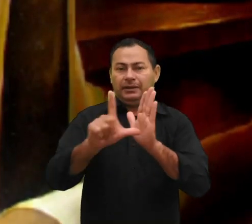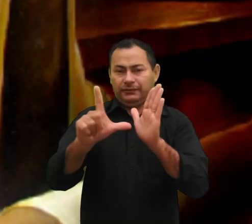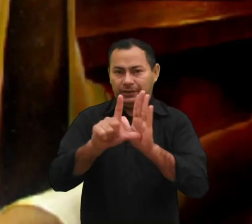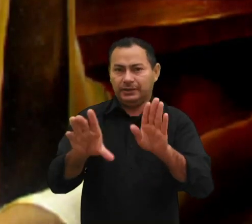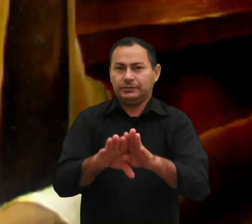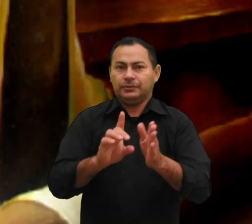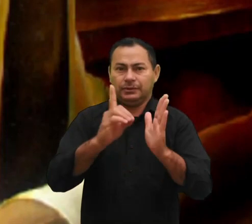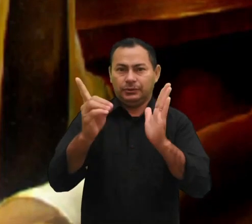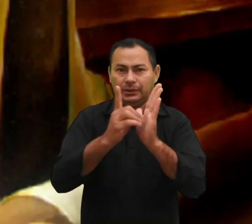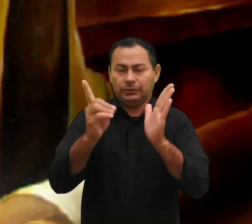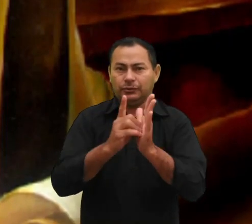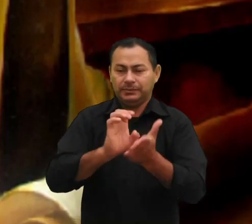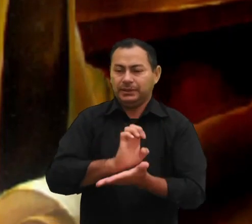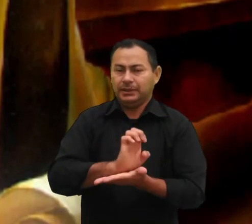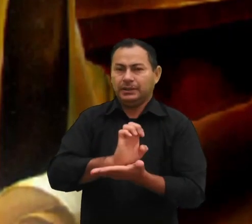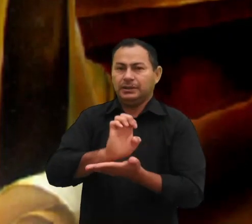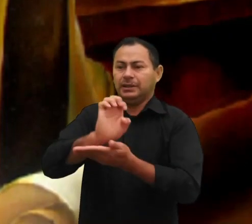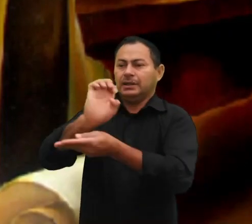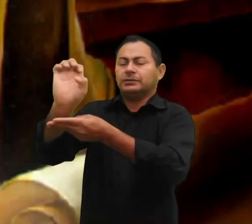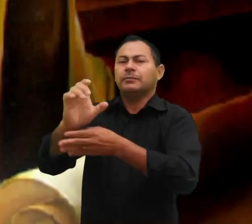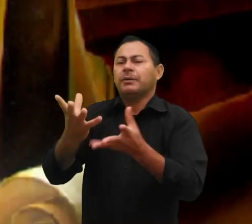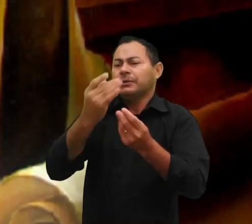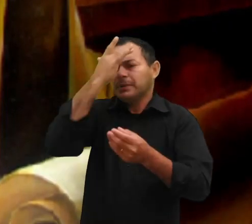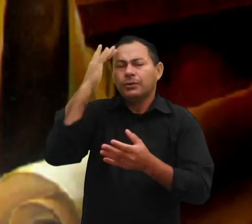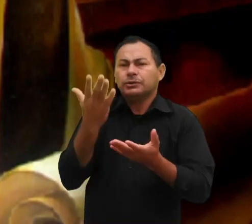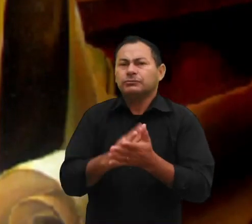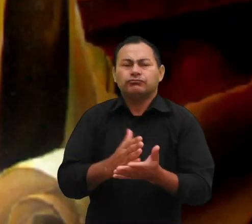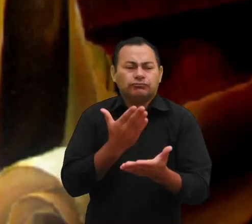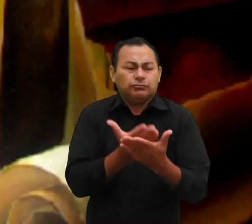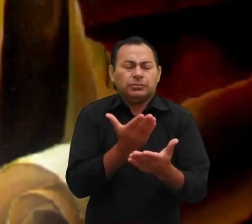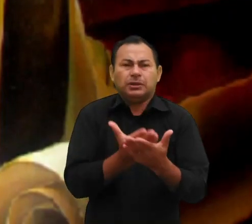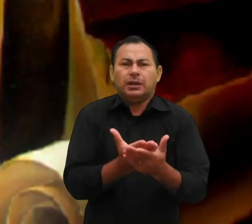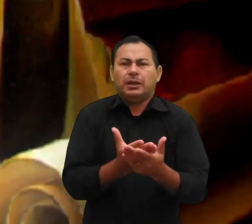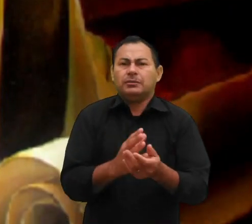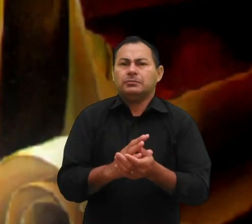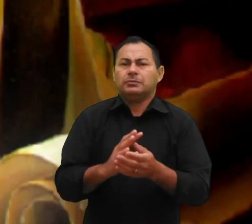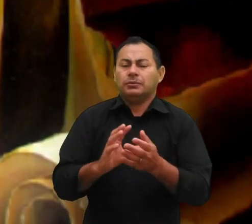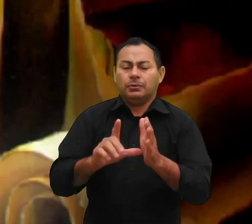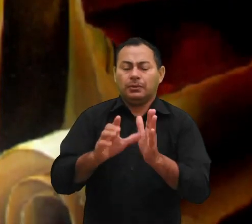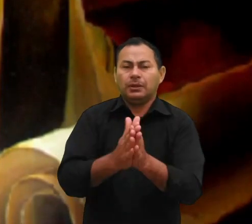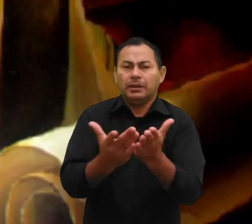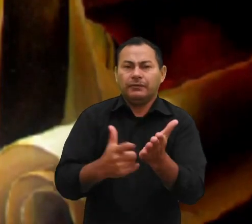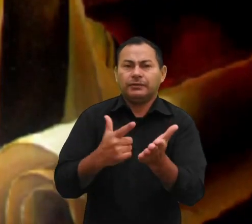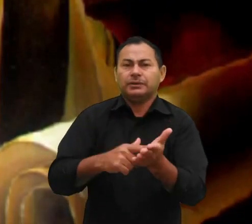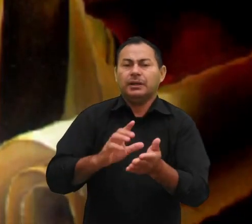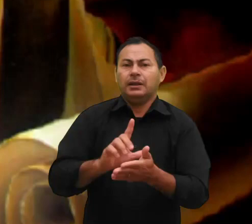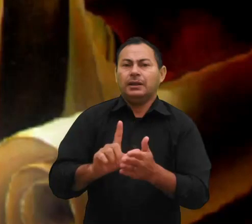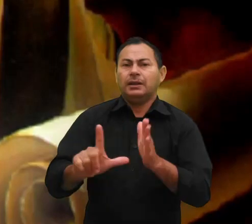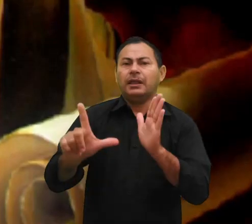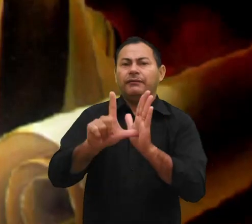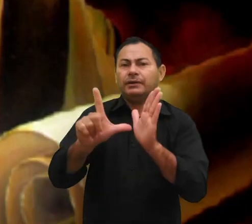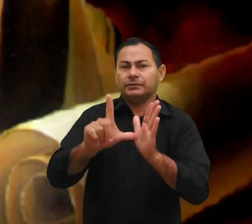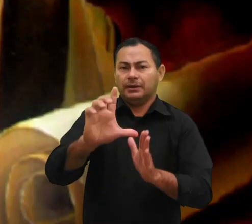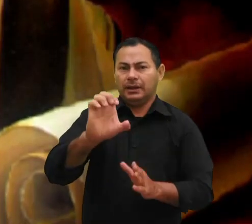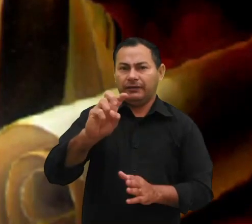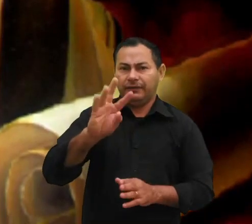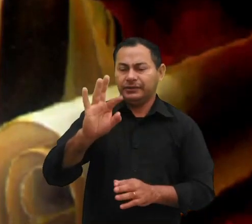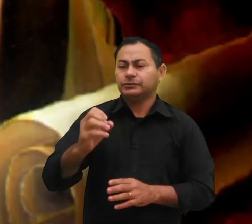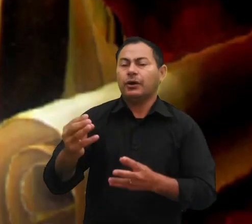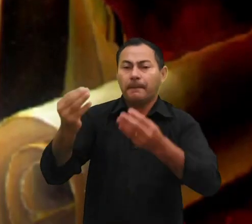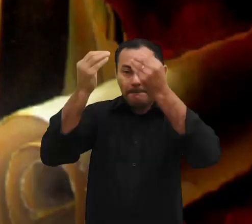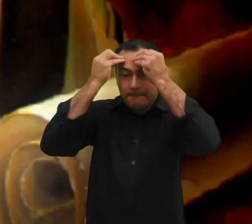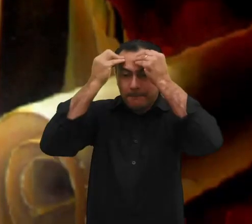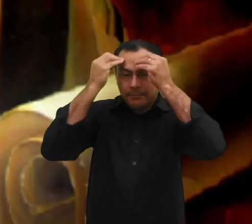Hoje existem muitos seguidores de Cristo que nunca leram o livro de Levítico. Os fariseus memorizavam, isso mesmo, memorizavam o